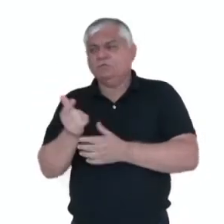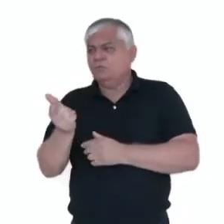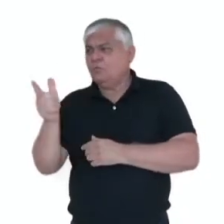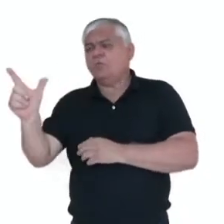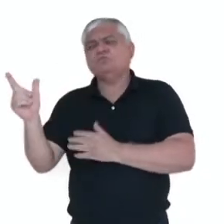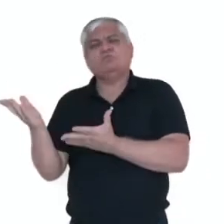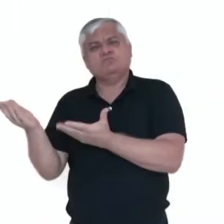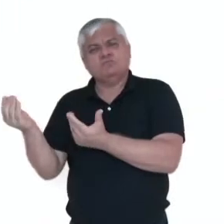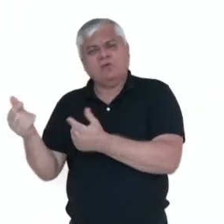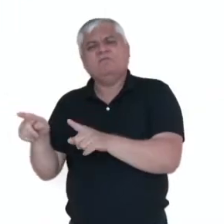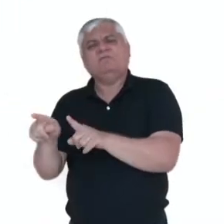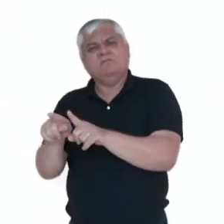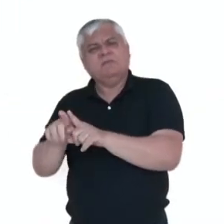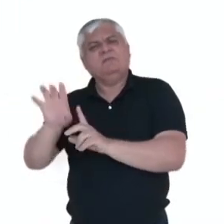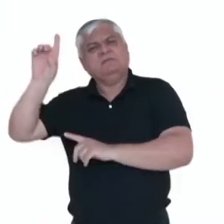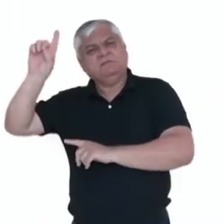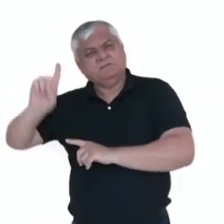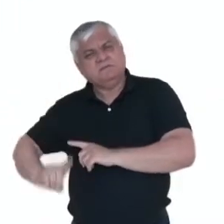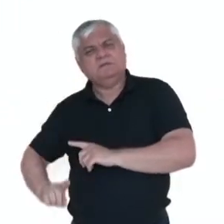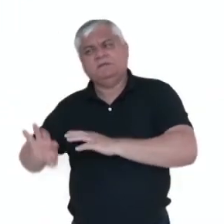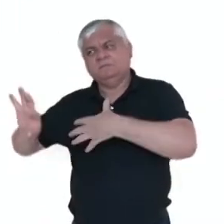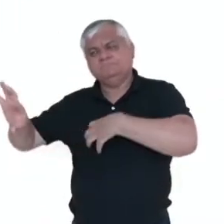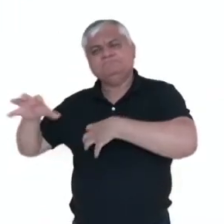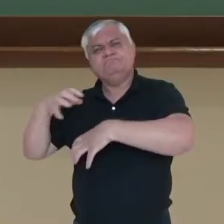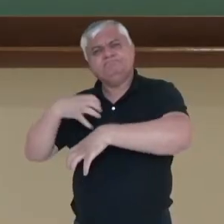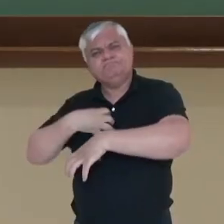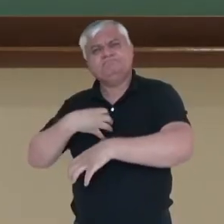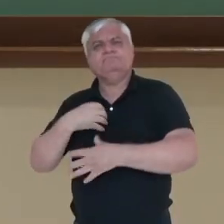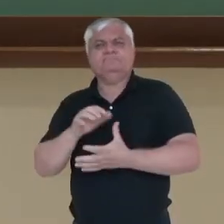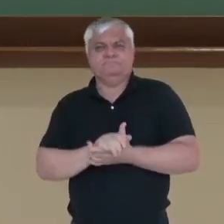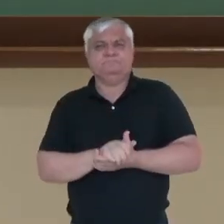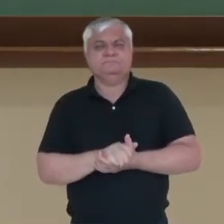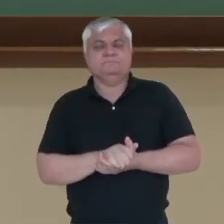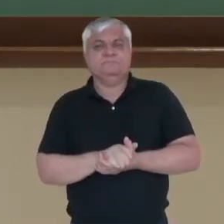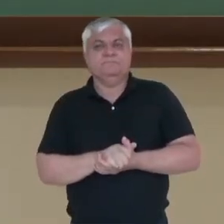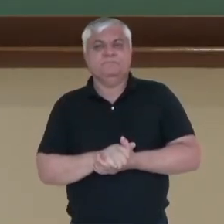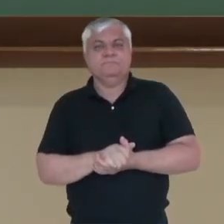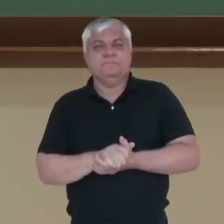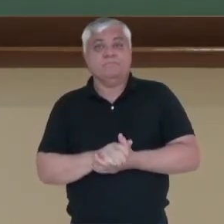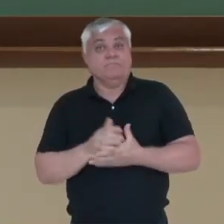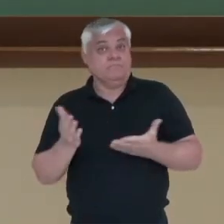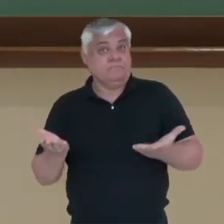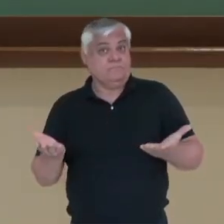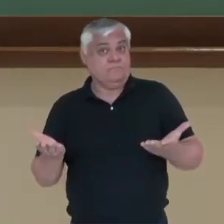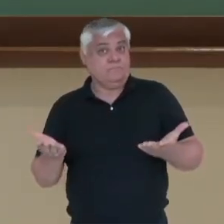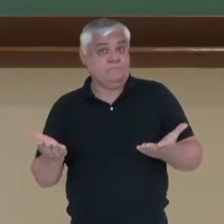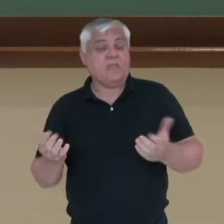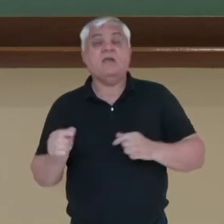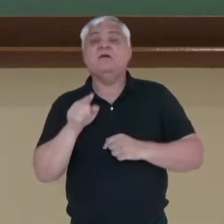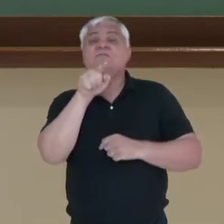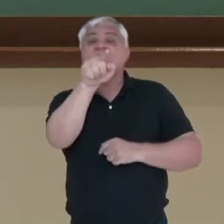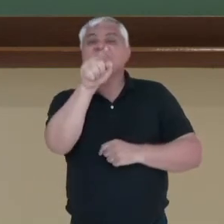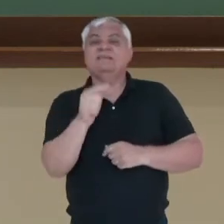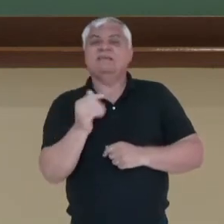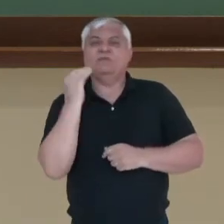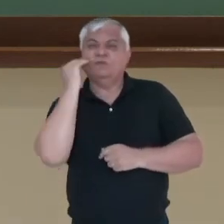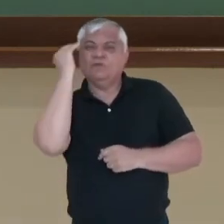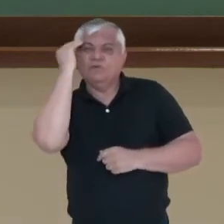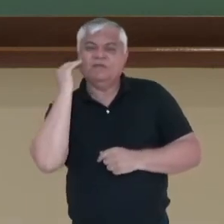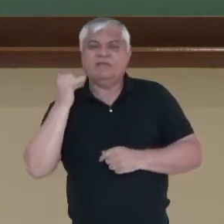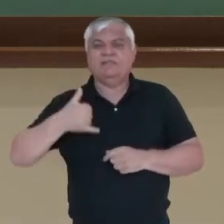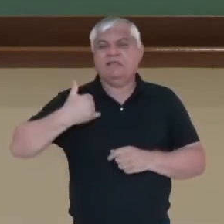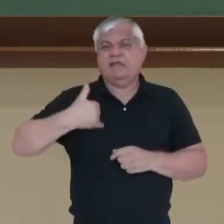deveriam ter o direito de também passar por essa experiência. Então, se você é um adolescente entre